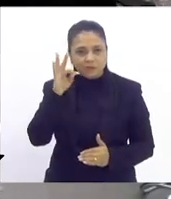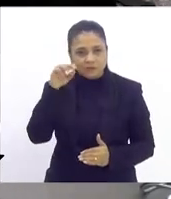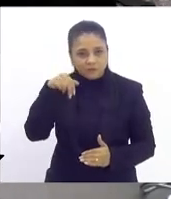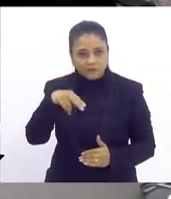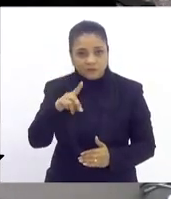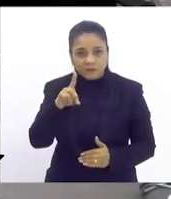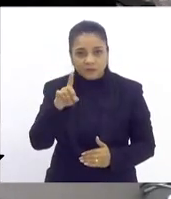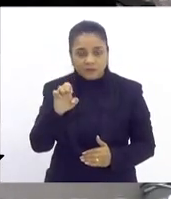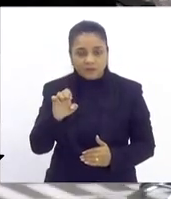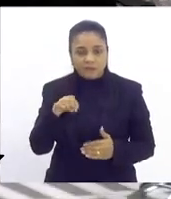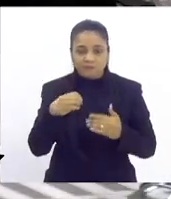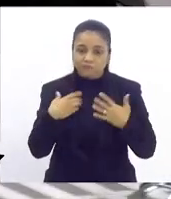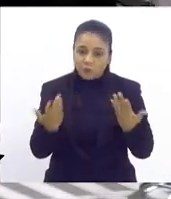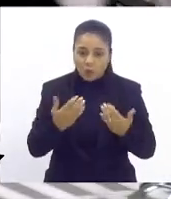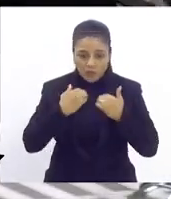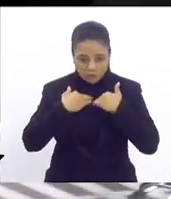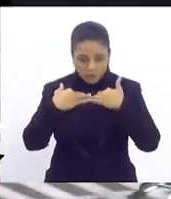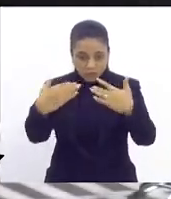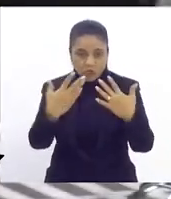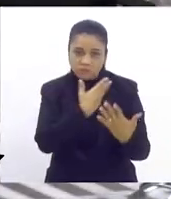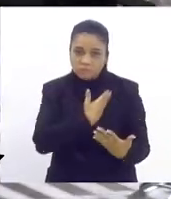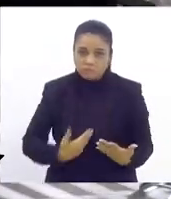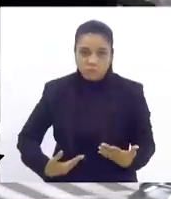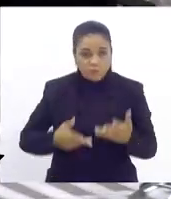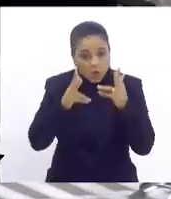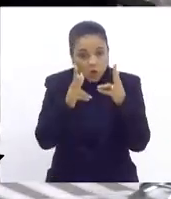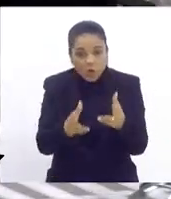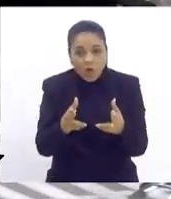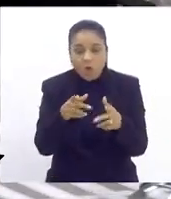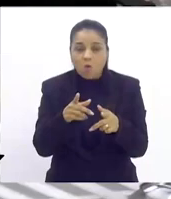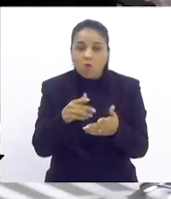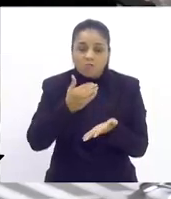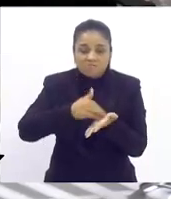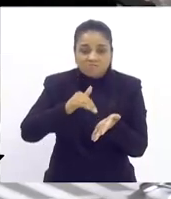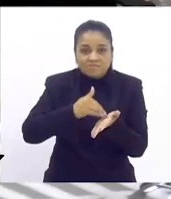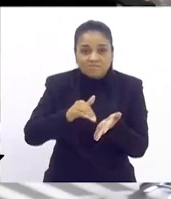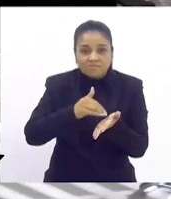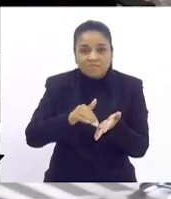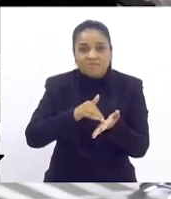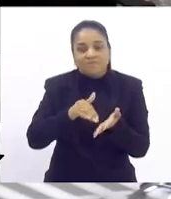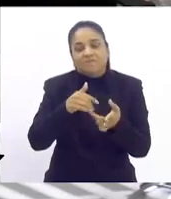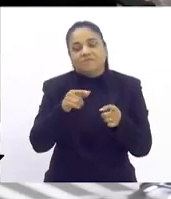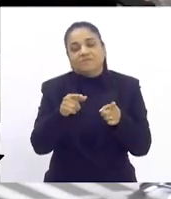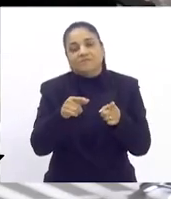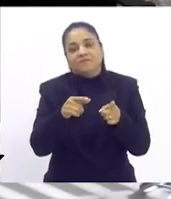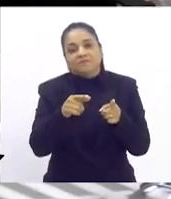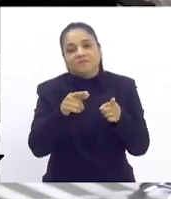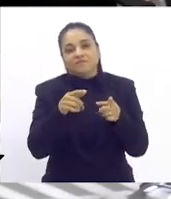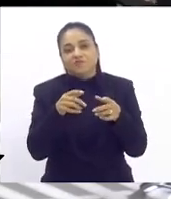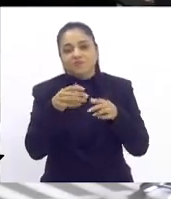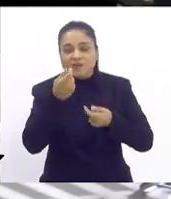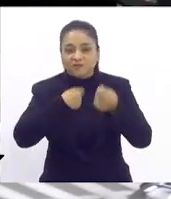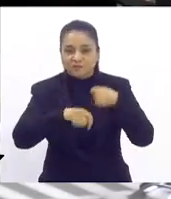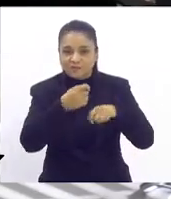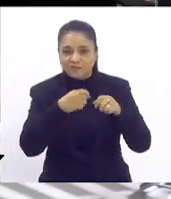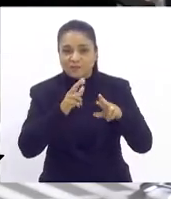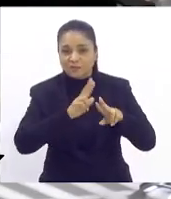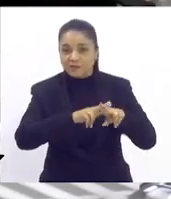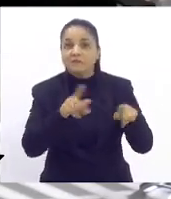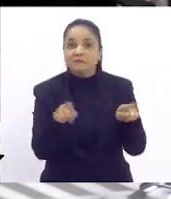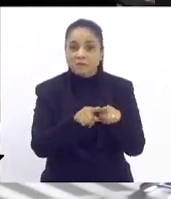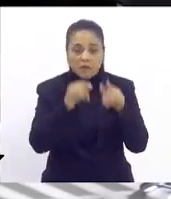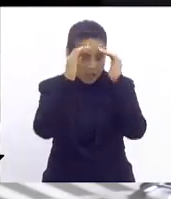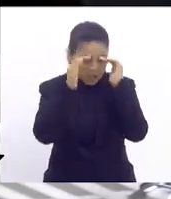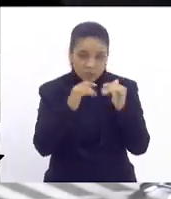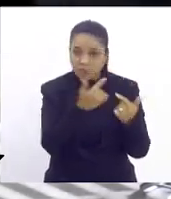remete a audiência pública que nós temos aqui a mesma falta de respeito que a secretária de Administração Penitenciária teve com esse Parlamento e quando vossa excelência